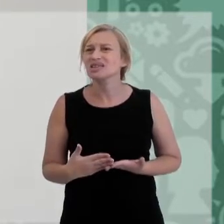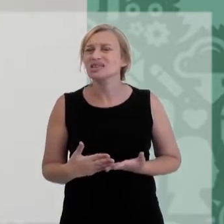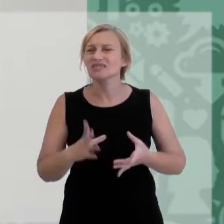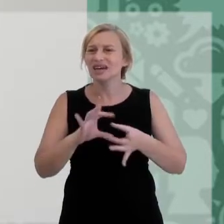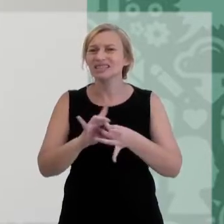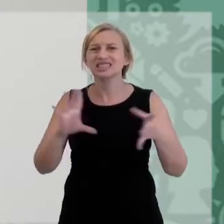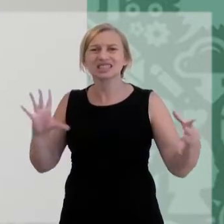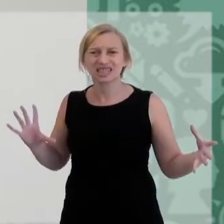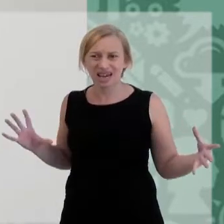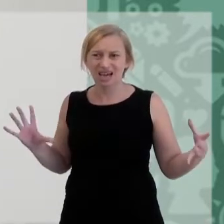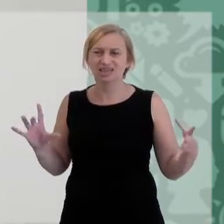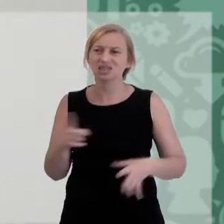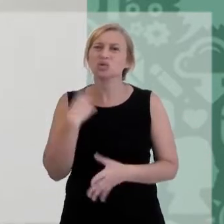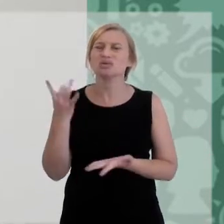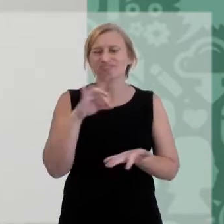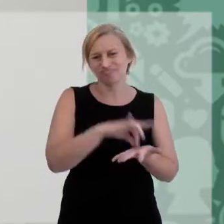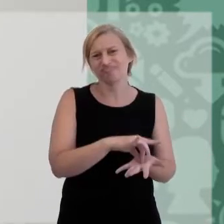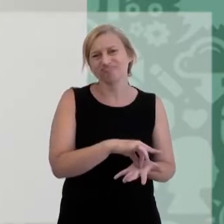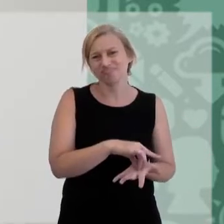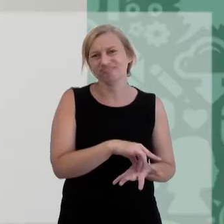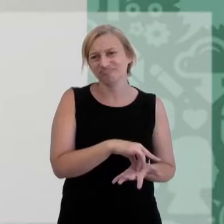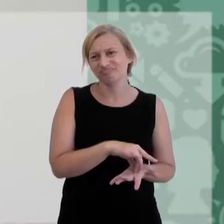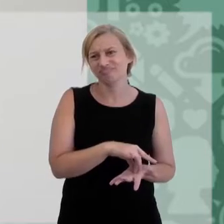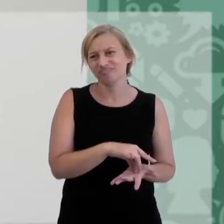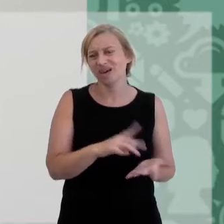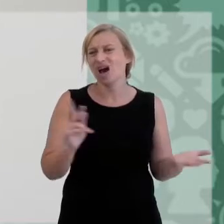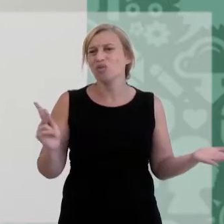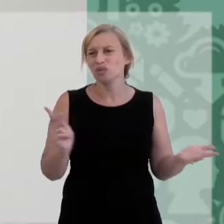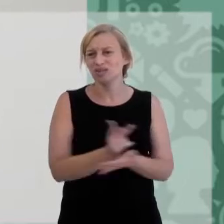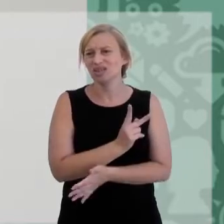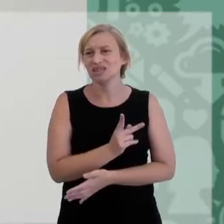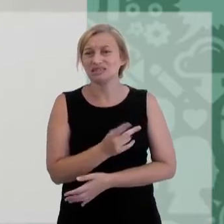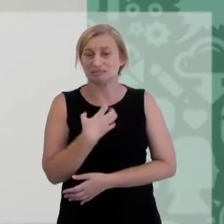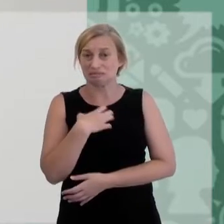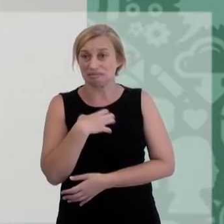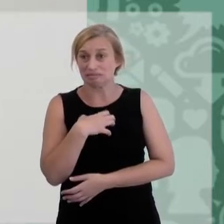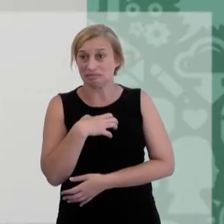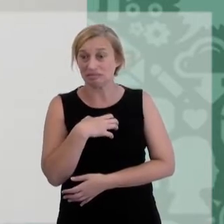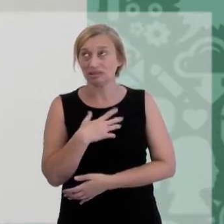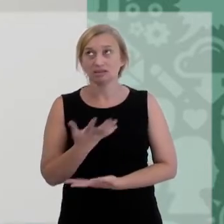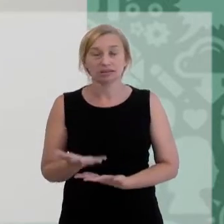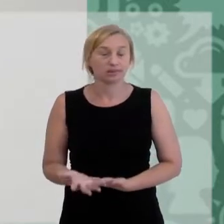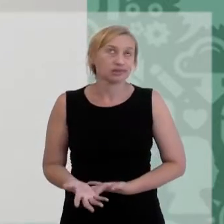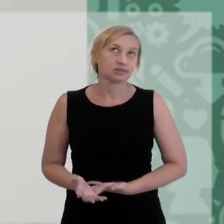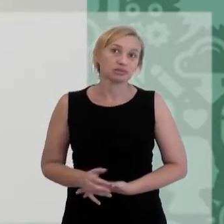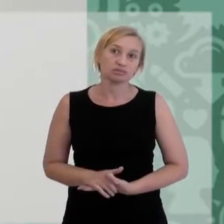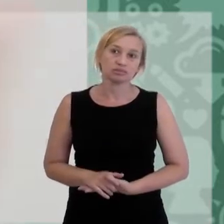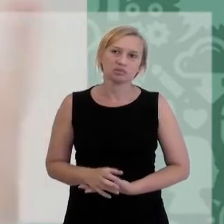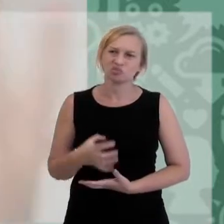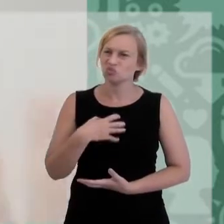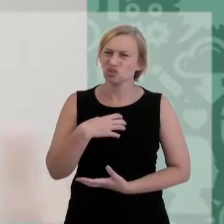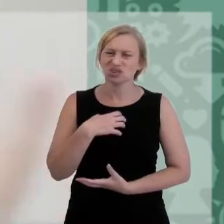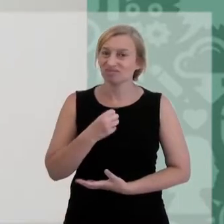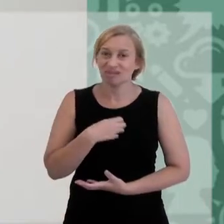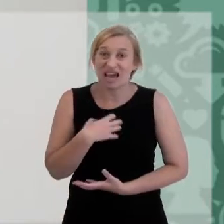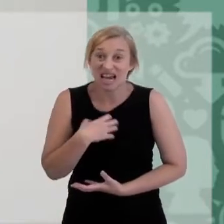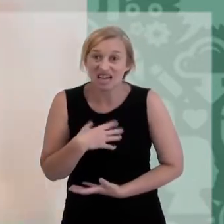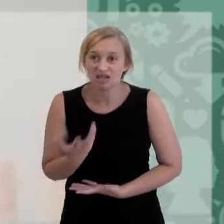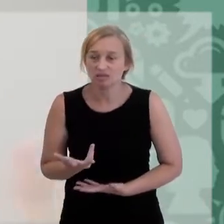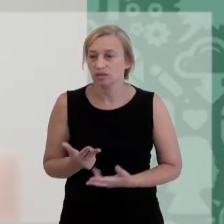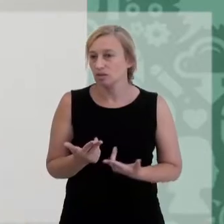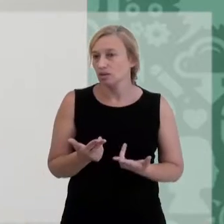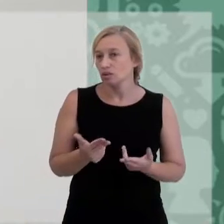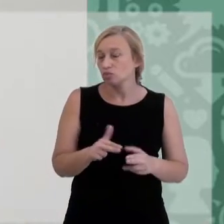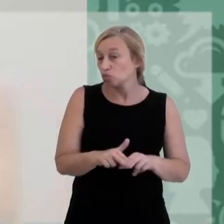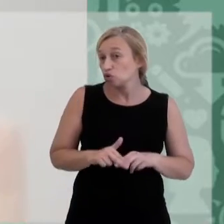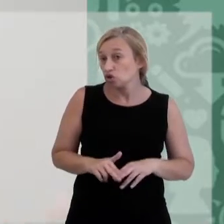ficar desconectado, né, da nossa realidade. Se algo acontece, me deixa com muita raiva, mas eu não sinto essa raiva por